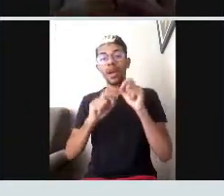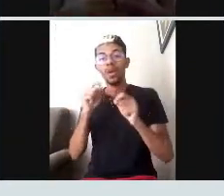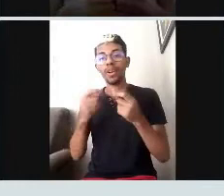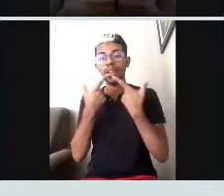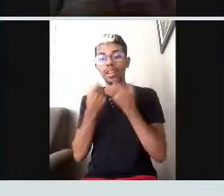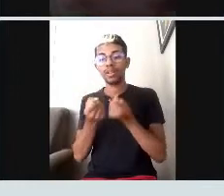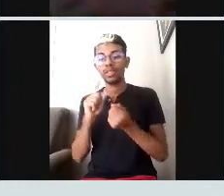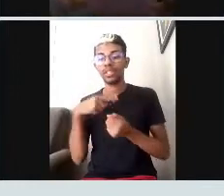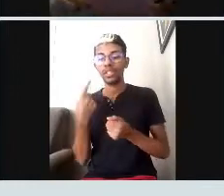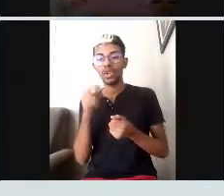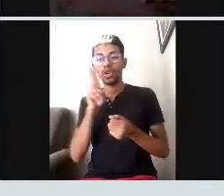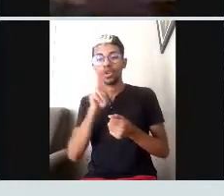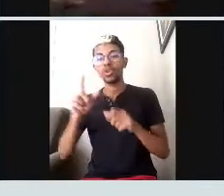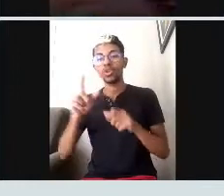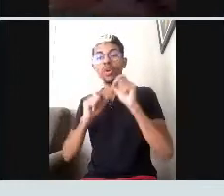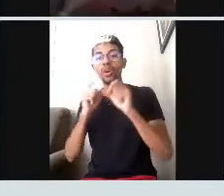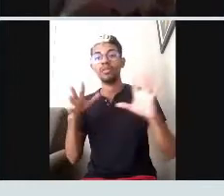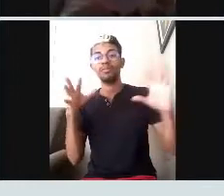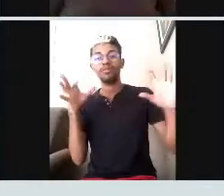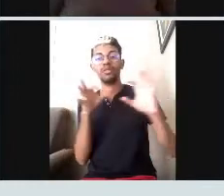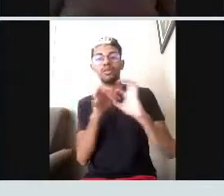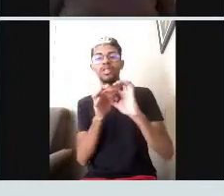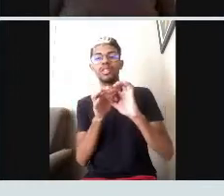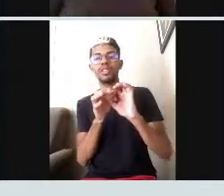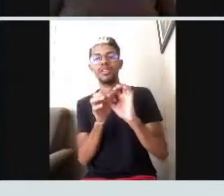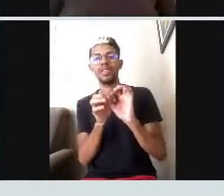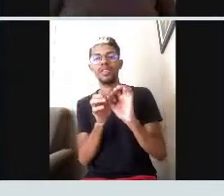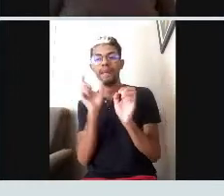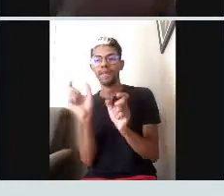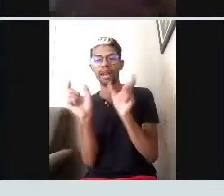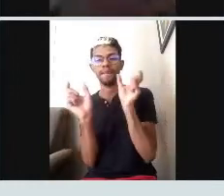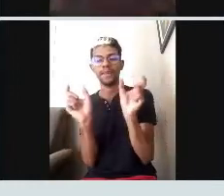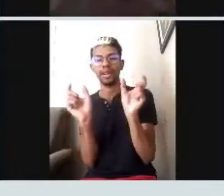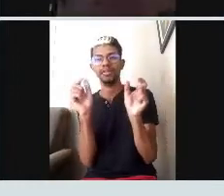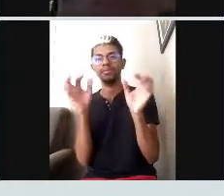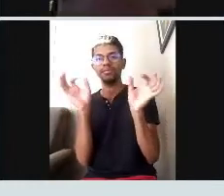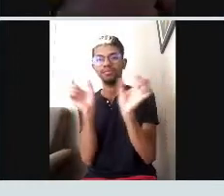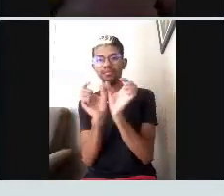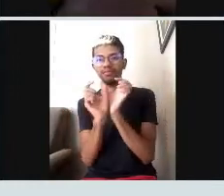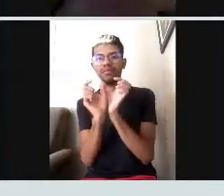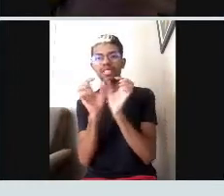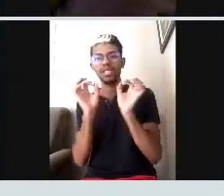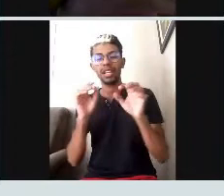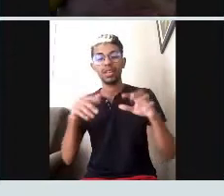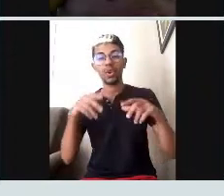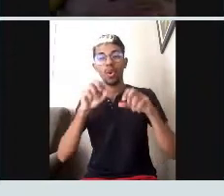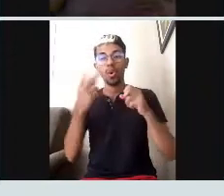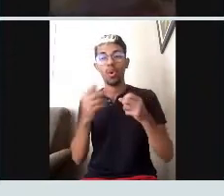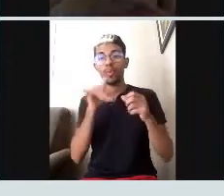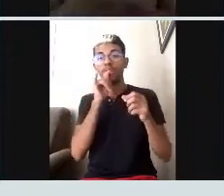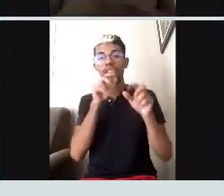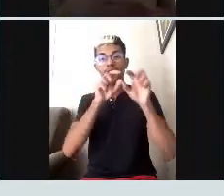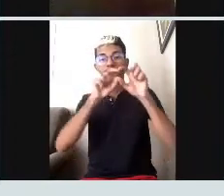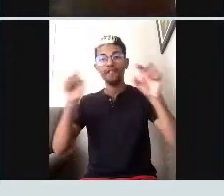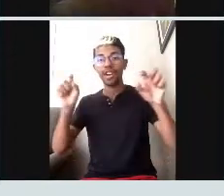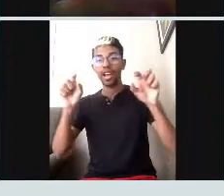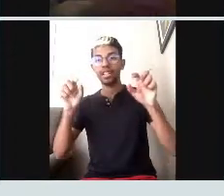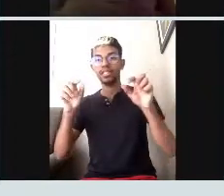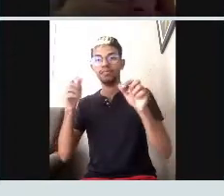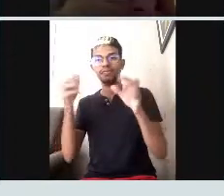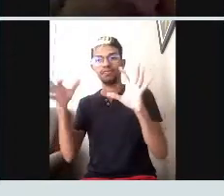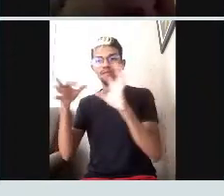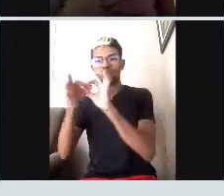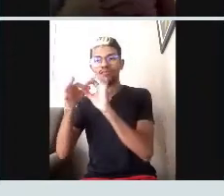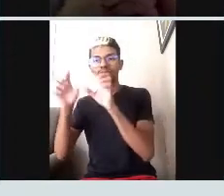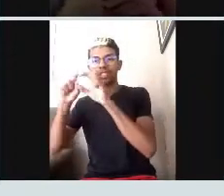outra, unir um período com outro dentro de uma mesma frase, ou entre um parágrafo e outro. Percebam, deem um Google